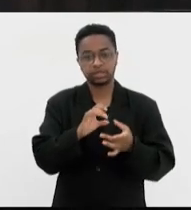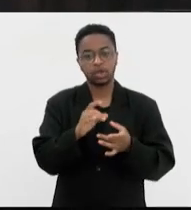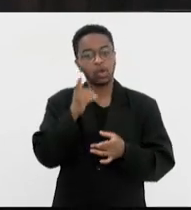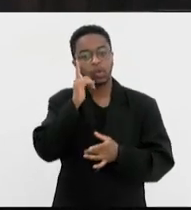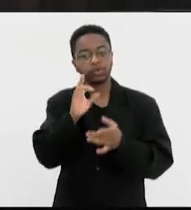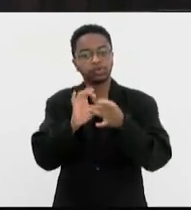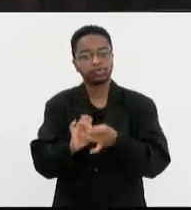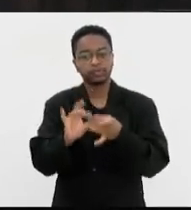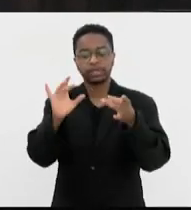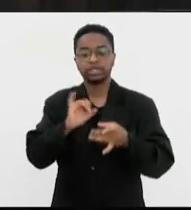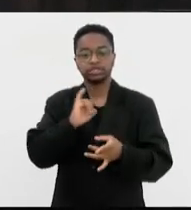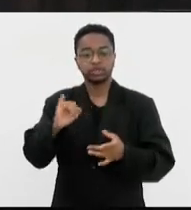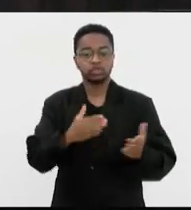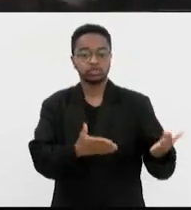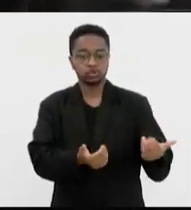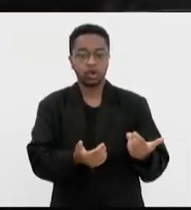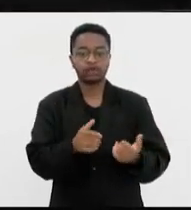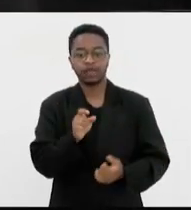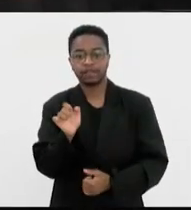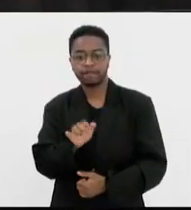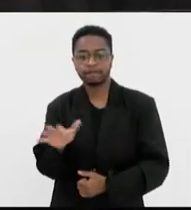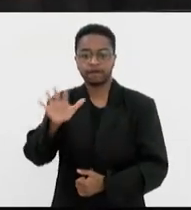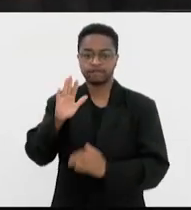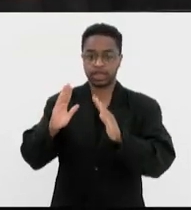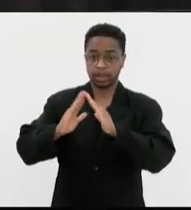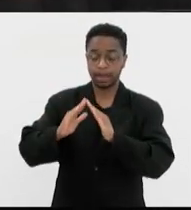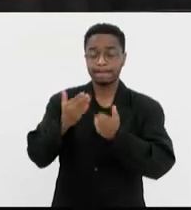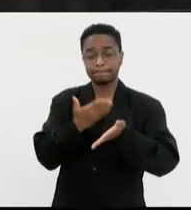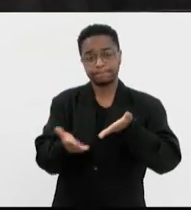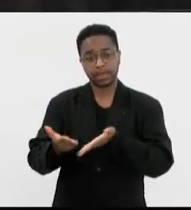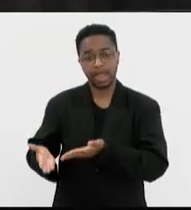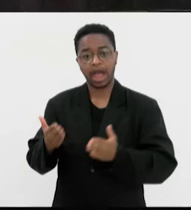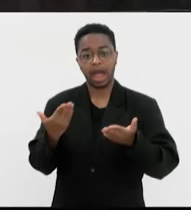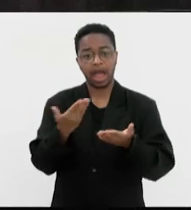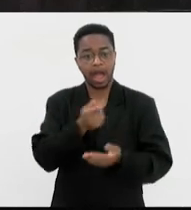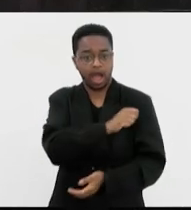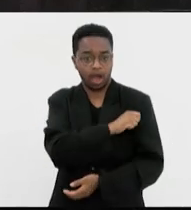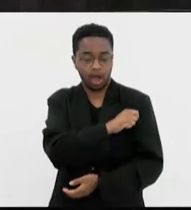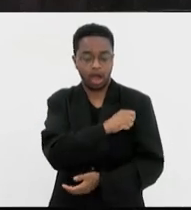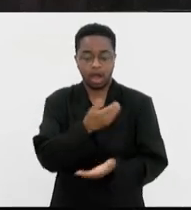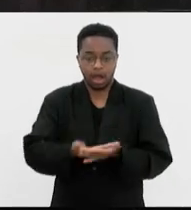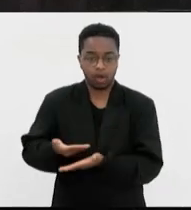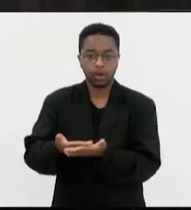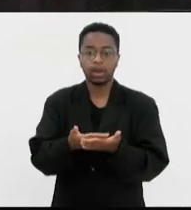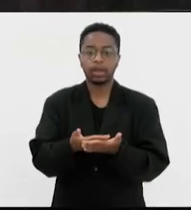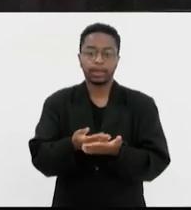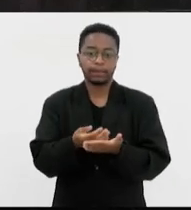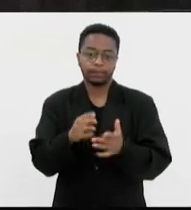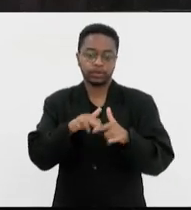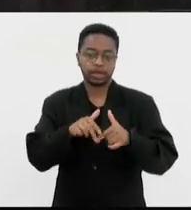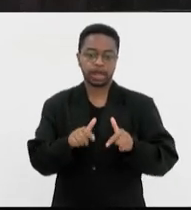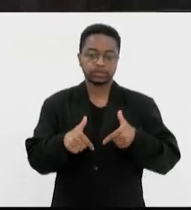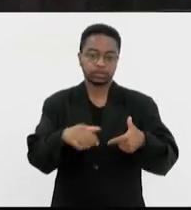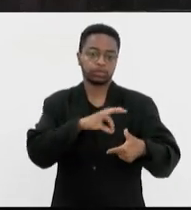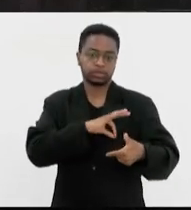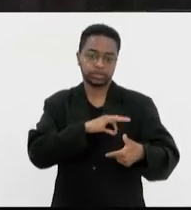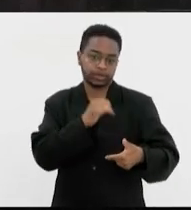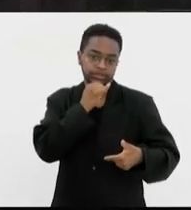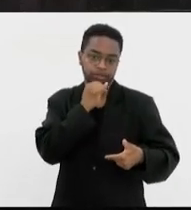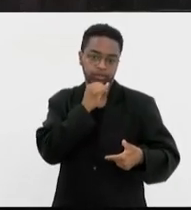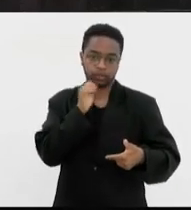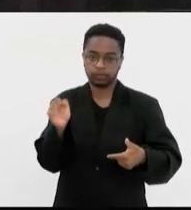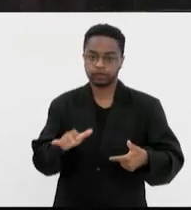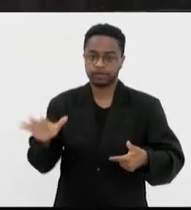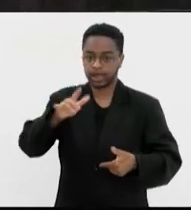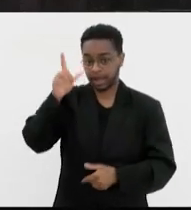suas aulas pelas operações policiais, que deixaram, por exemplo, ontem todo o complexo do Alemão sem aula, esse